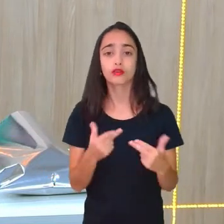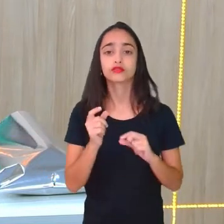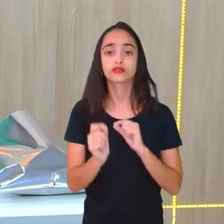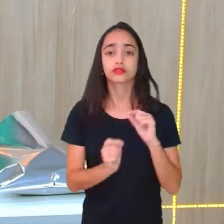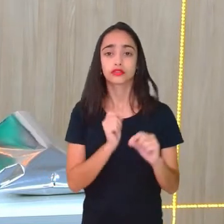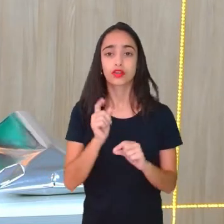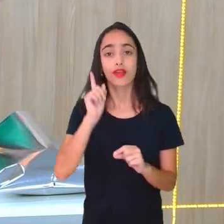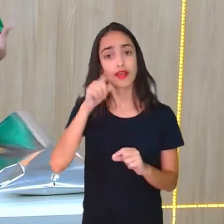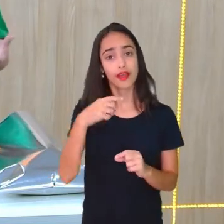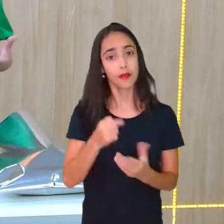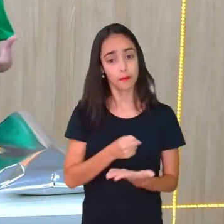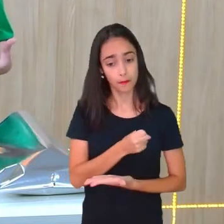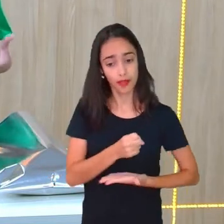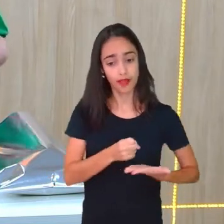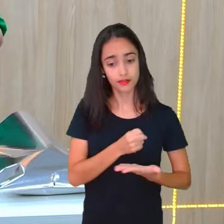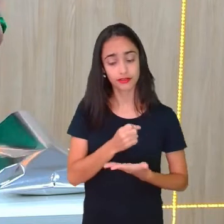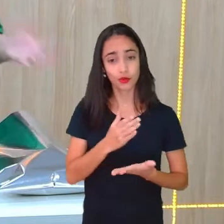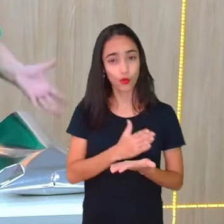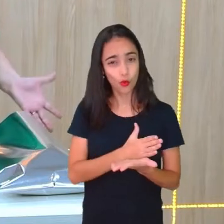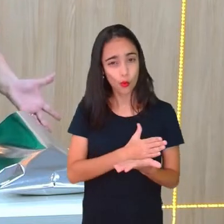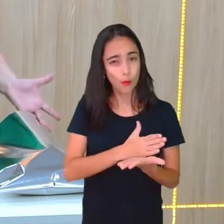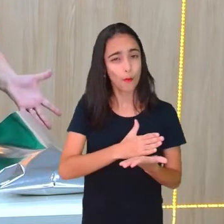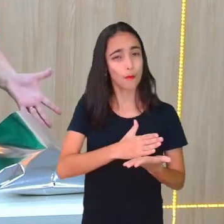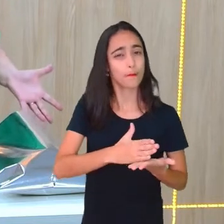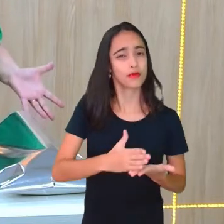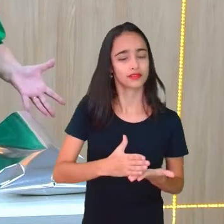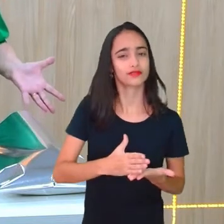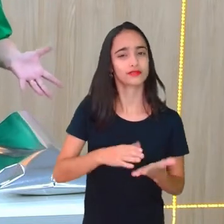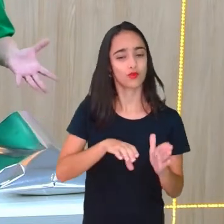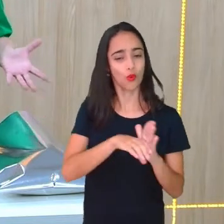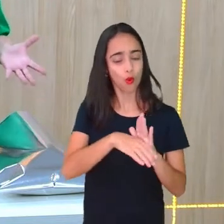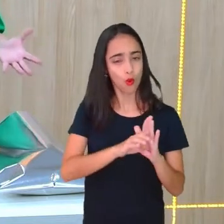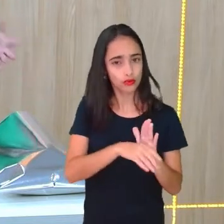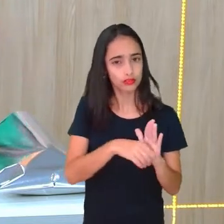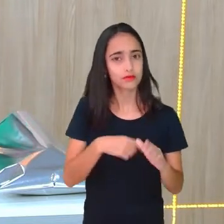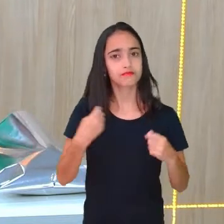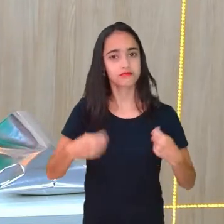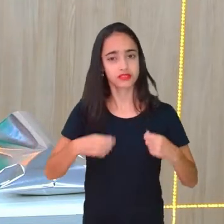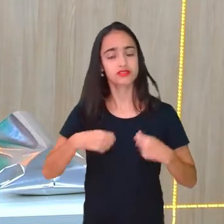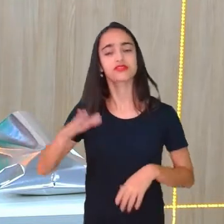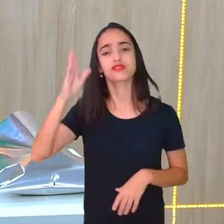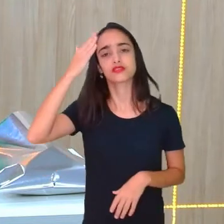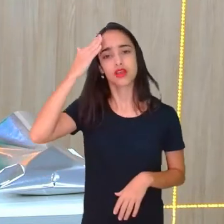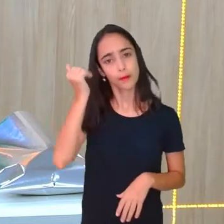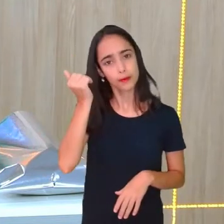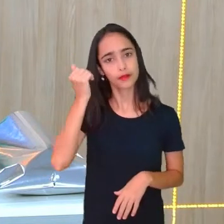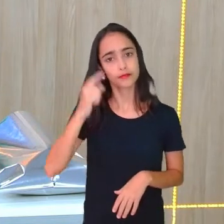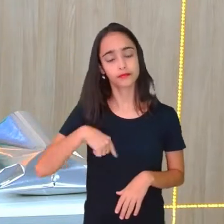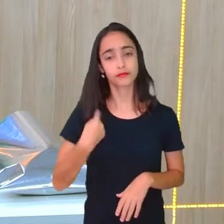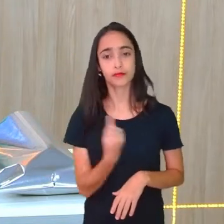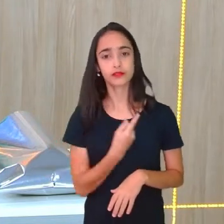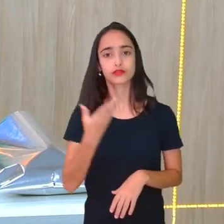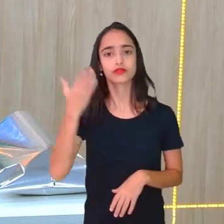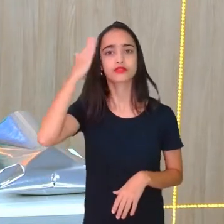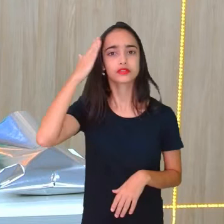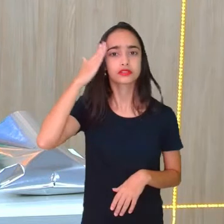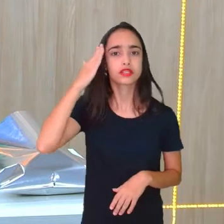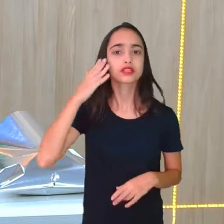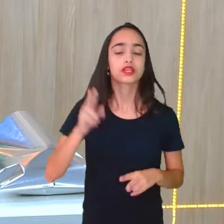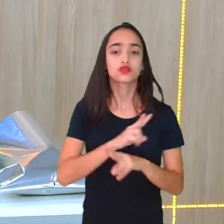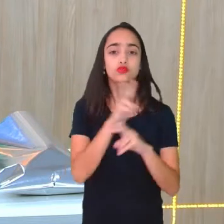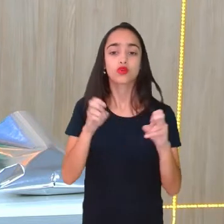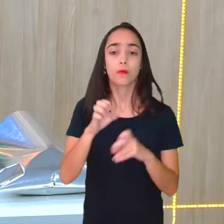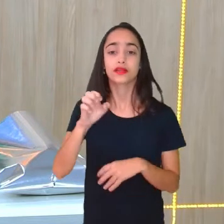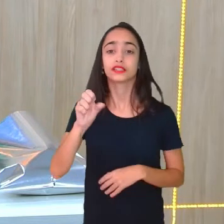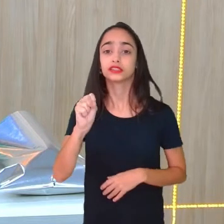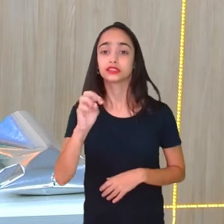é uma introdução de conceitos que é necessário saber. Para quê? Para a gente ir a fundo em estatística.